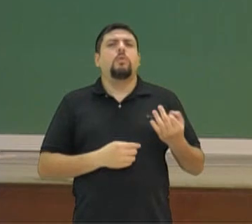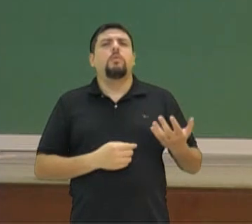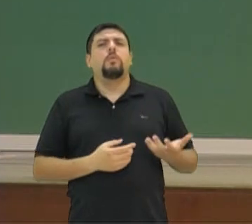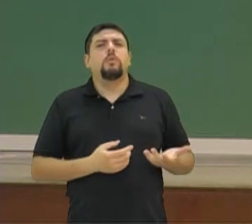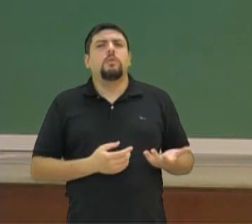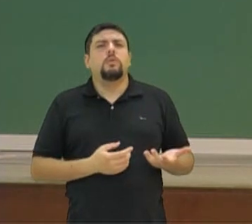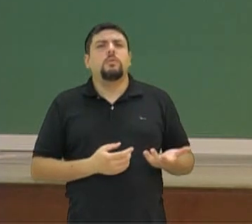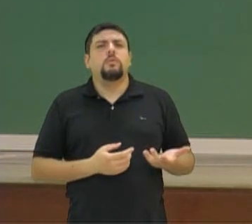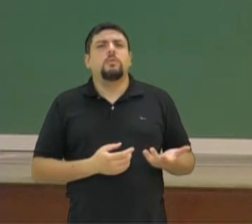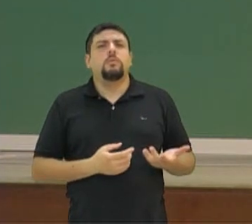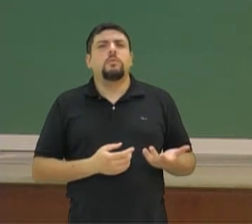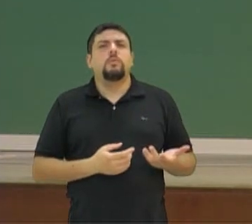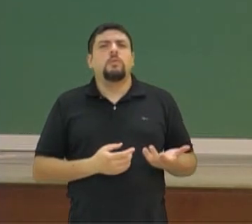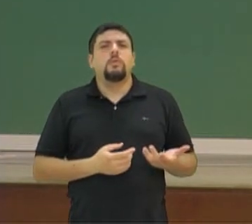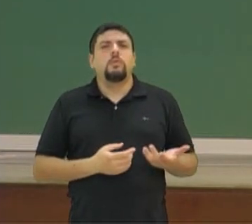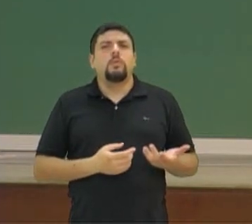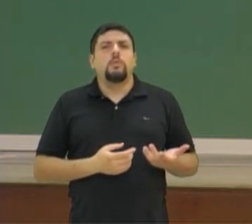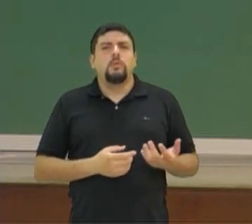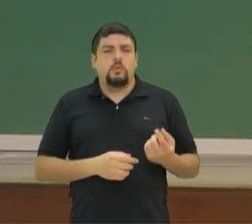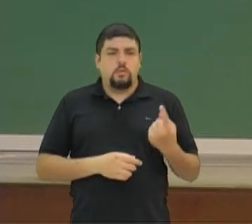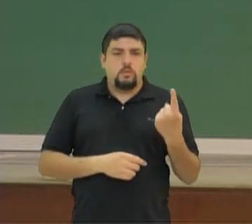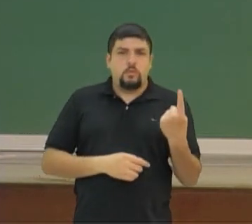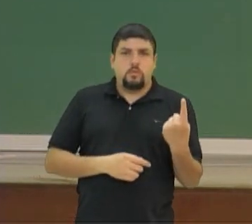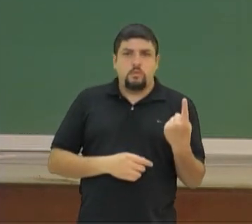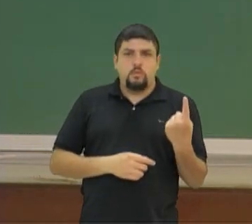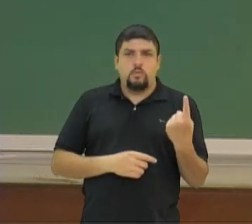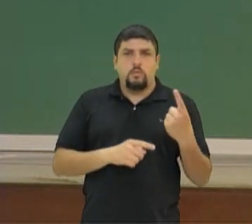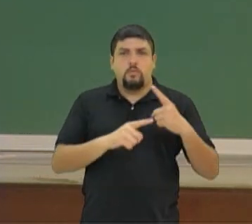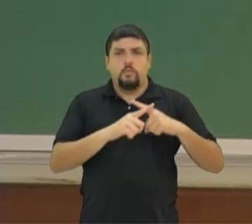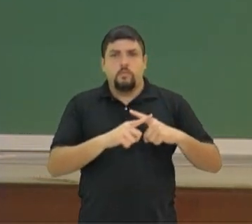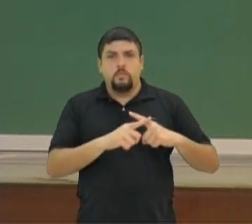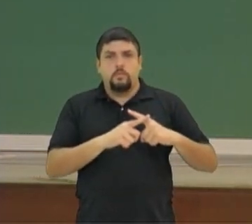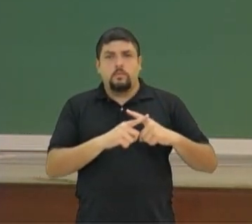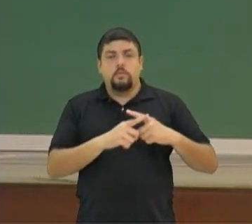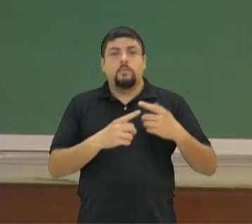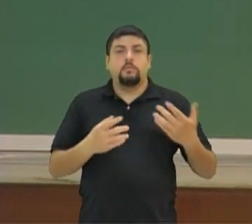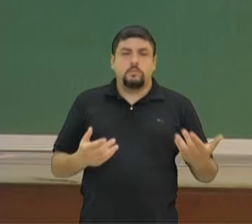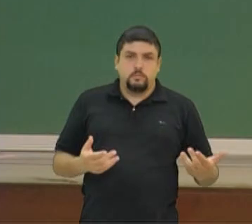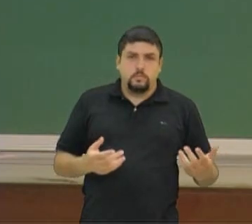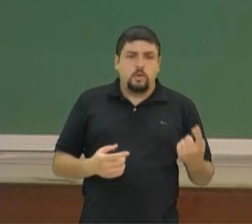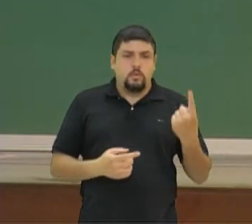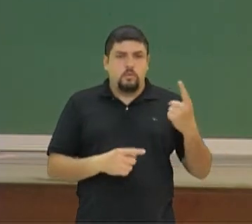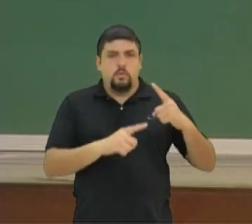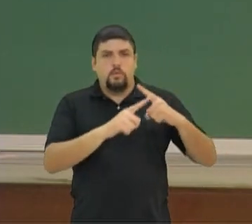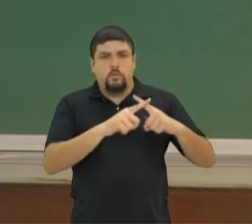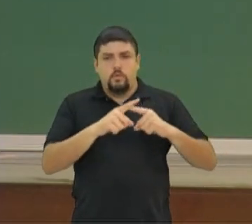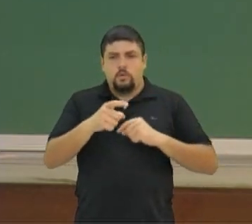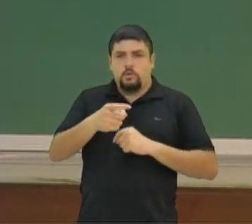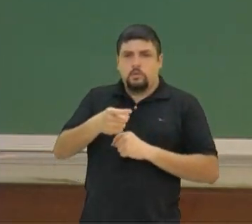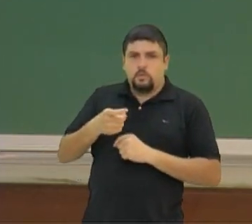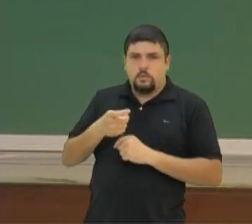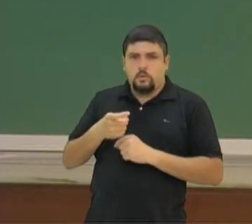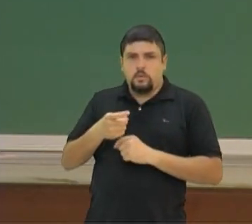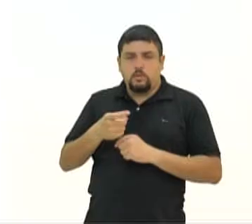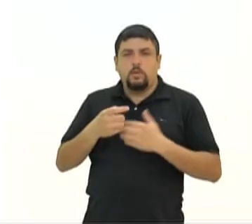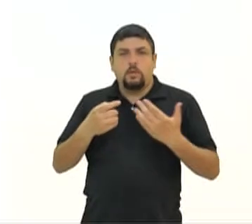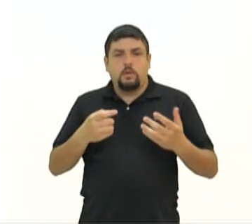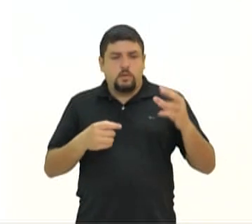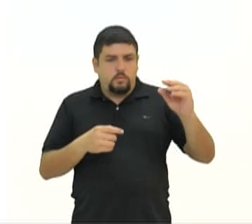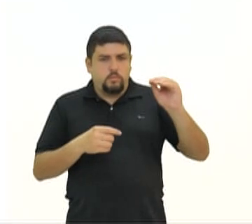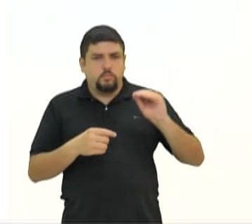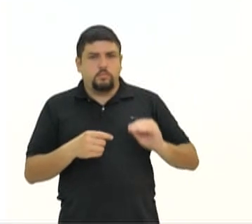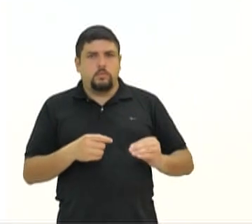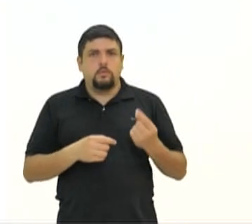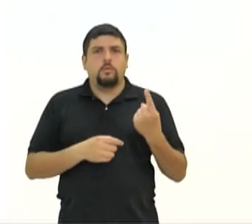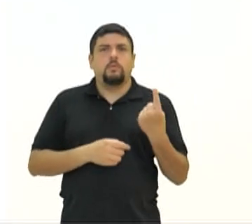O professor não está 1 à frente. 1 vezes... Qual é o resultado de 1 multiplicado por qualquer número? Então é por isso que 1 não está aqui.